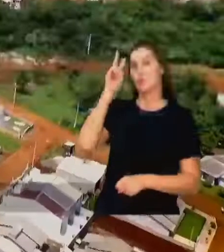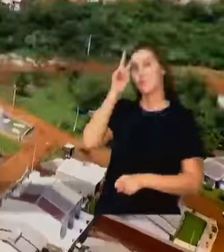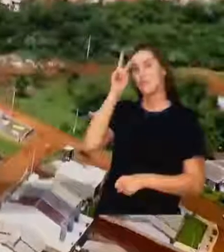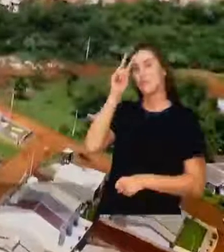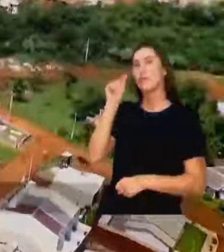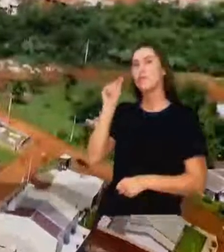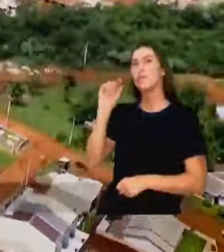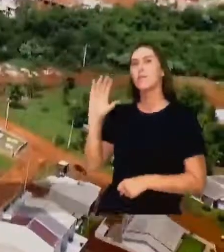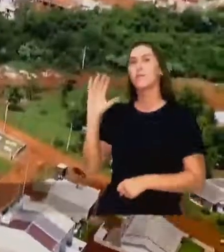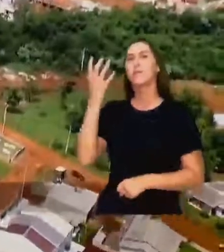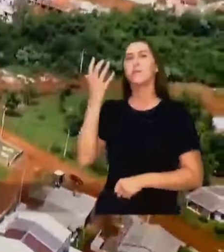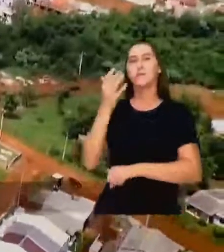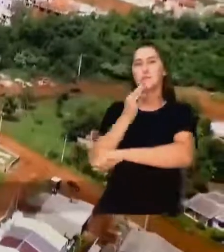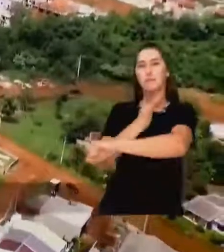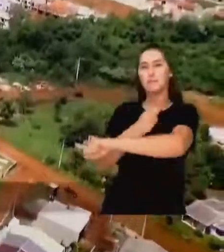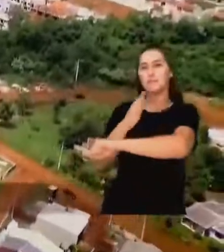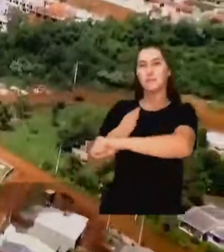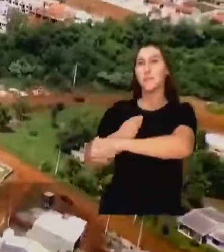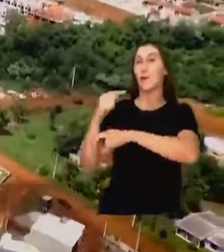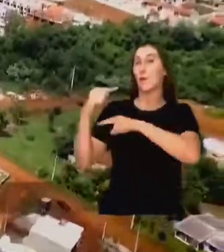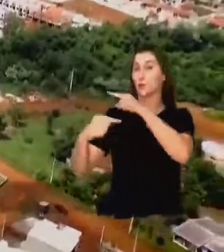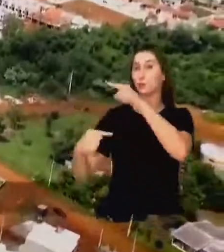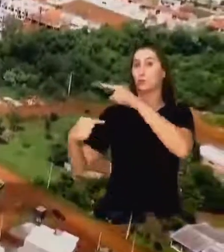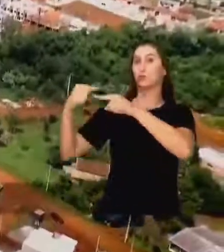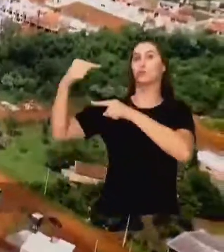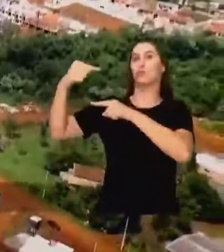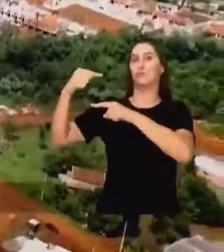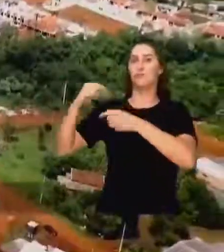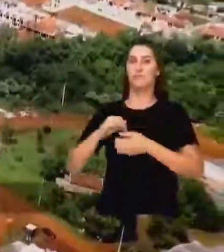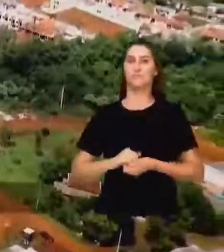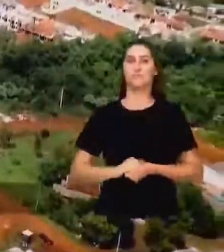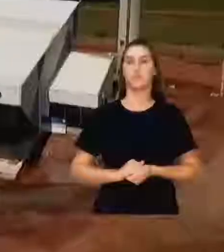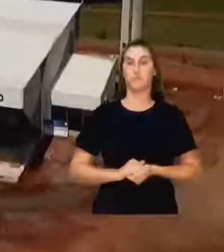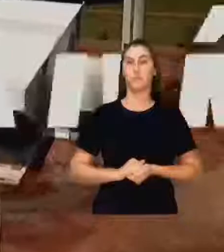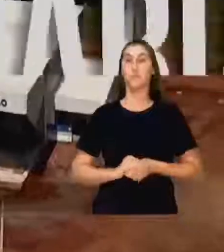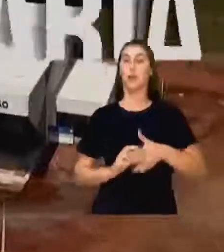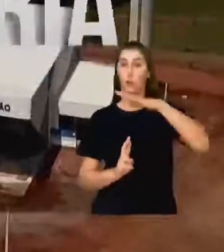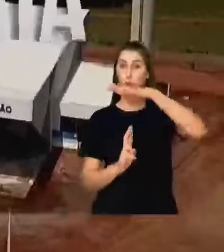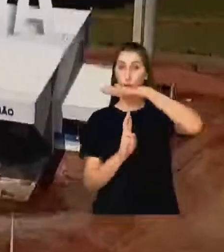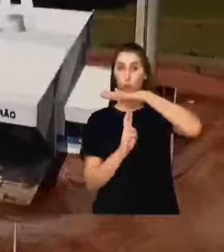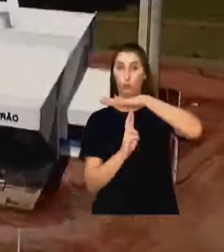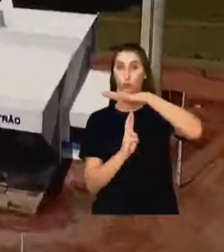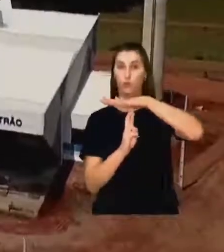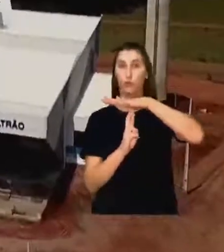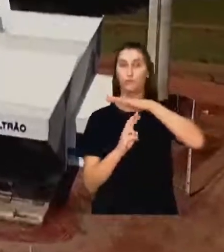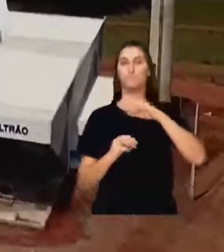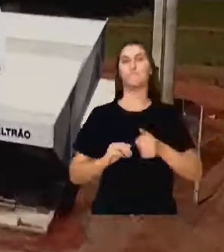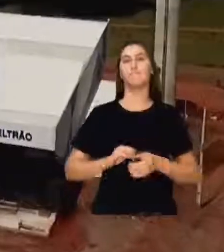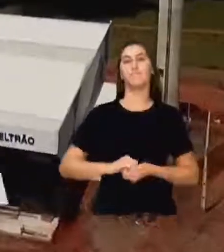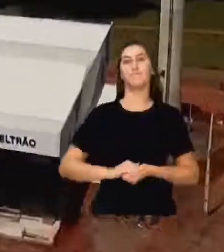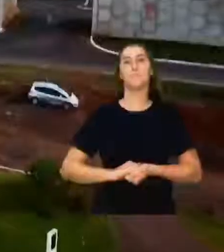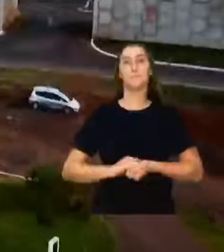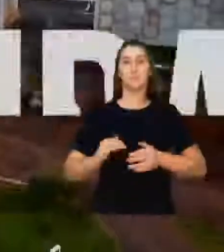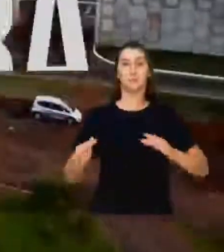Vamos relembrar um pouco do que foi feito para Beltrão acelerar. Nova rodoviária.